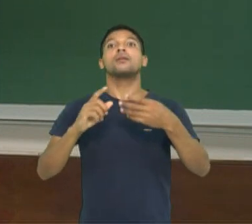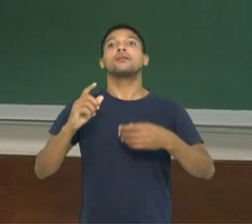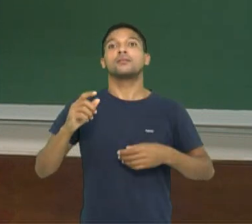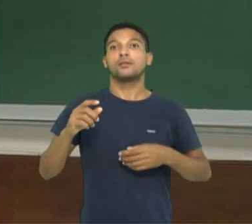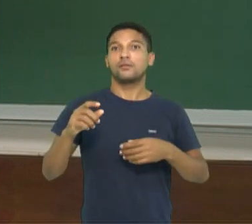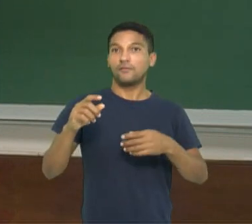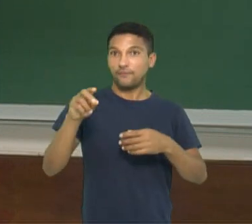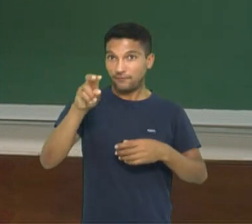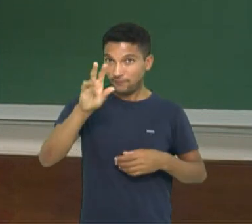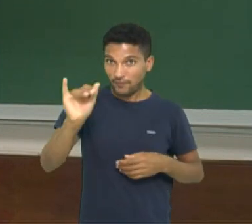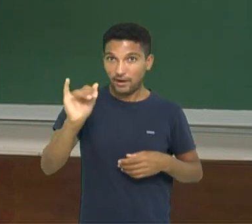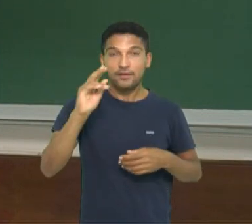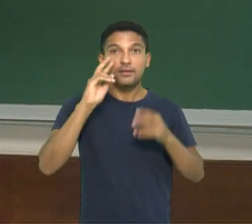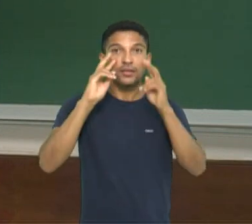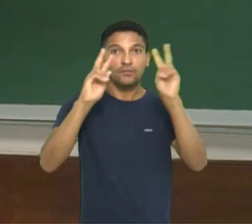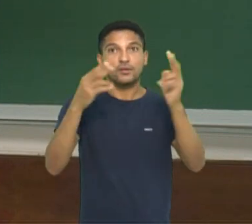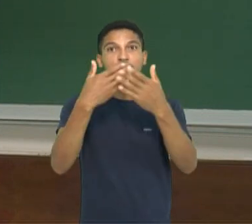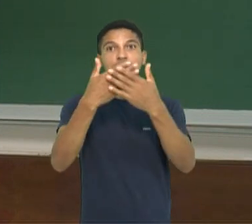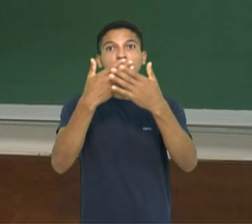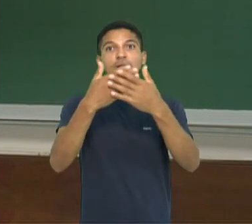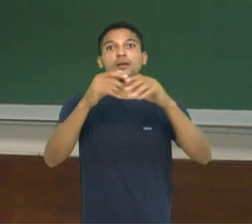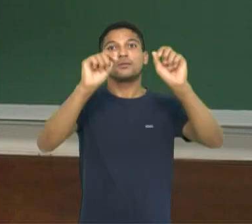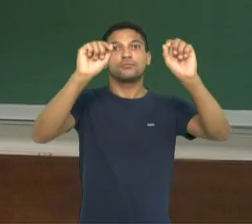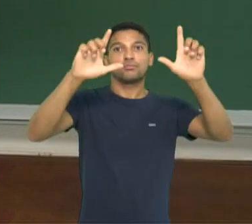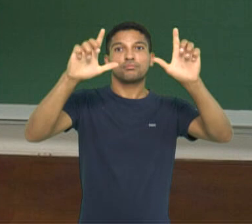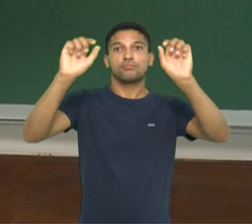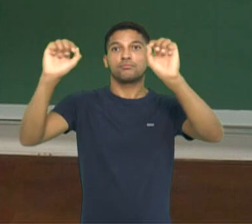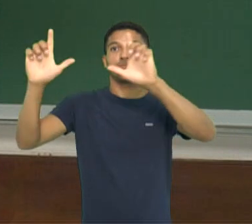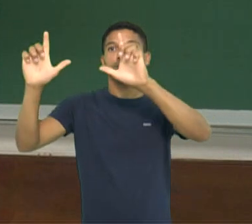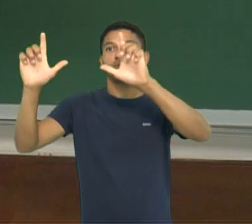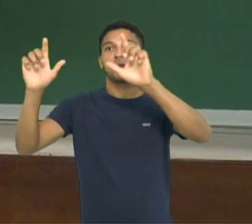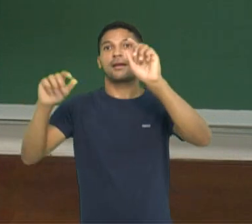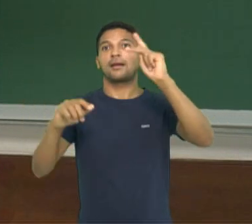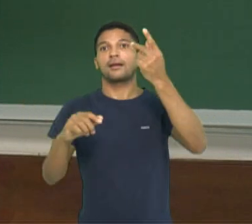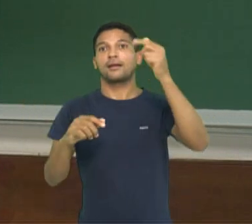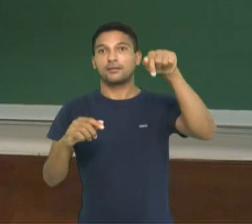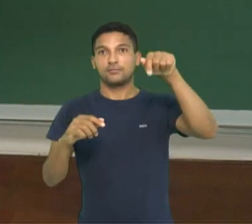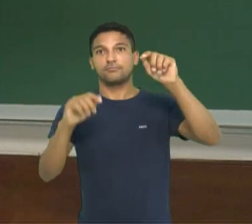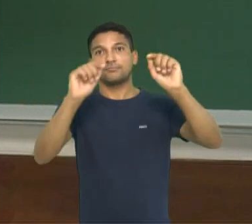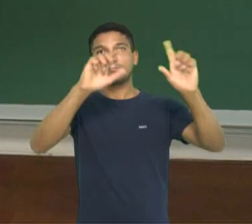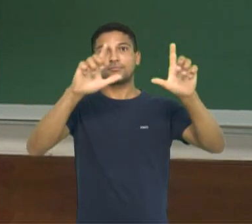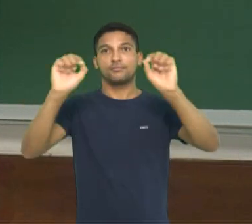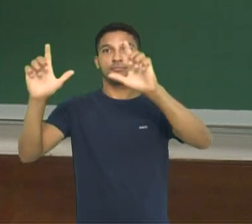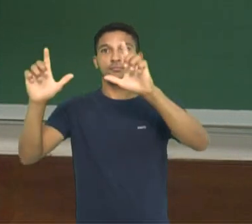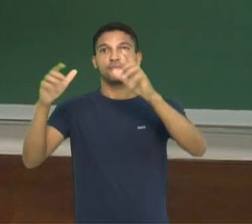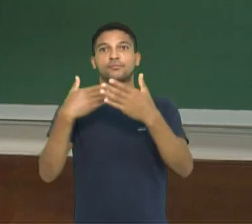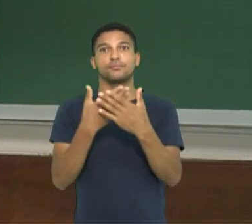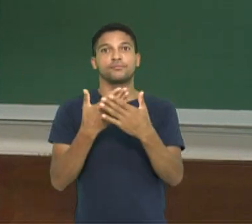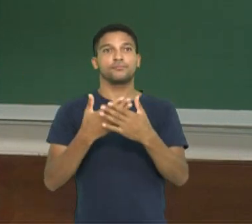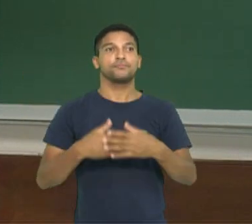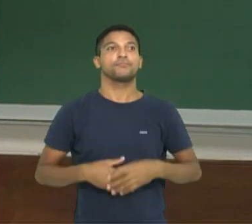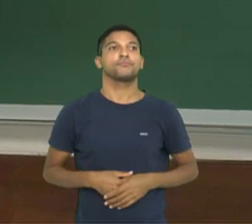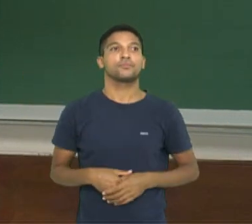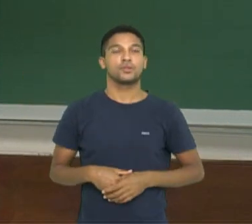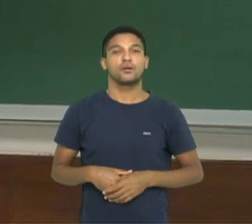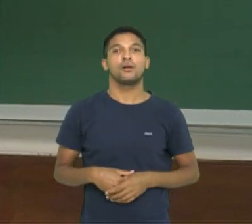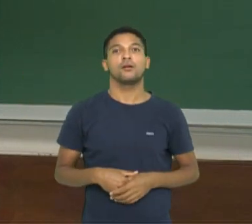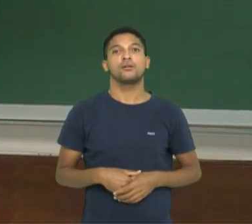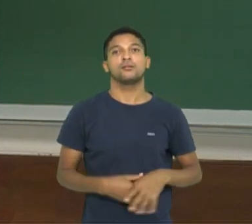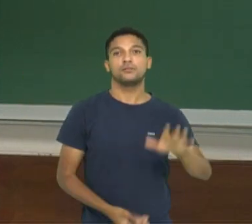né? As tirinhas que vocês gostam tanto. Então, observem assim, que a gente tem